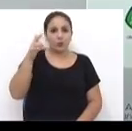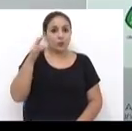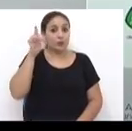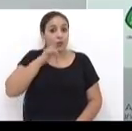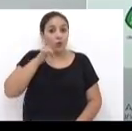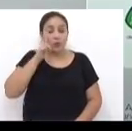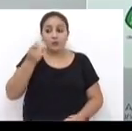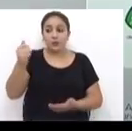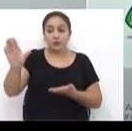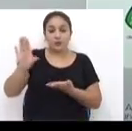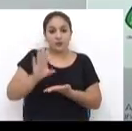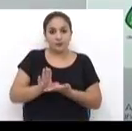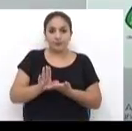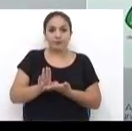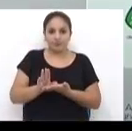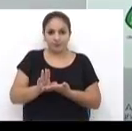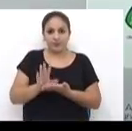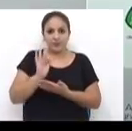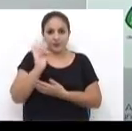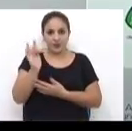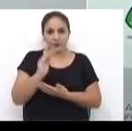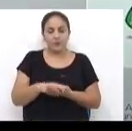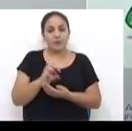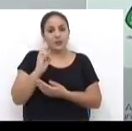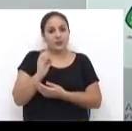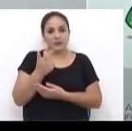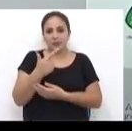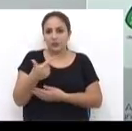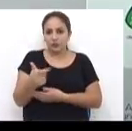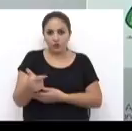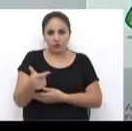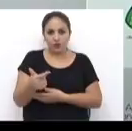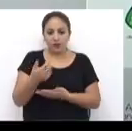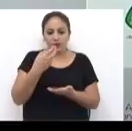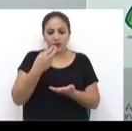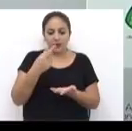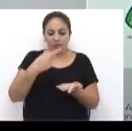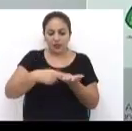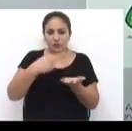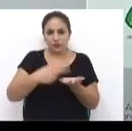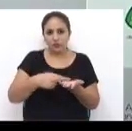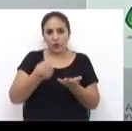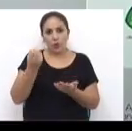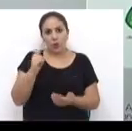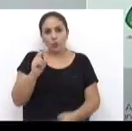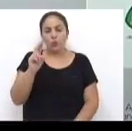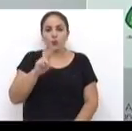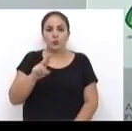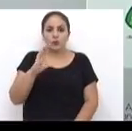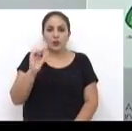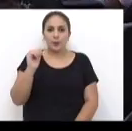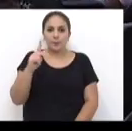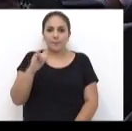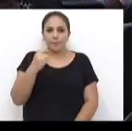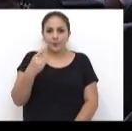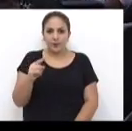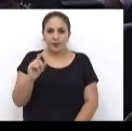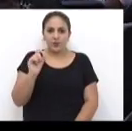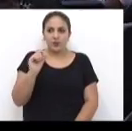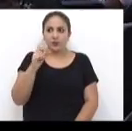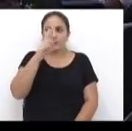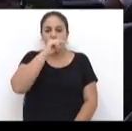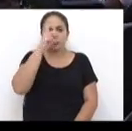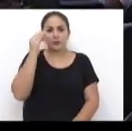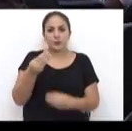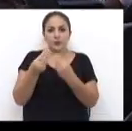Então se tu não tiver uma escritura, um uso campeão, uma concessão de posse que o município dá nessas áreas que são do município. O projeto